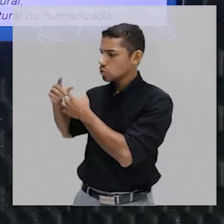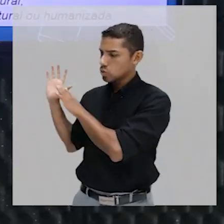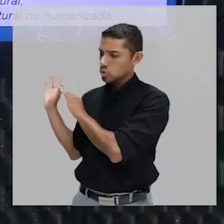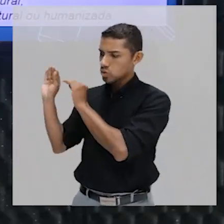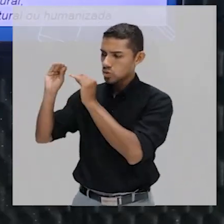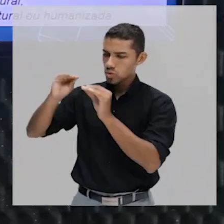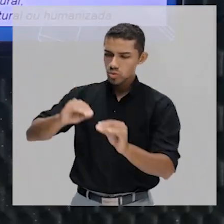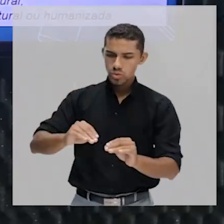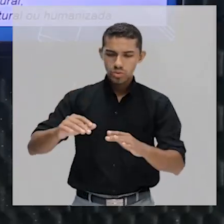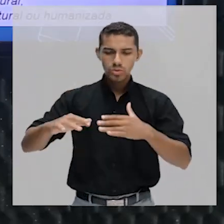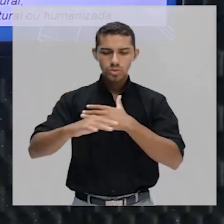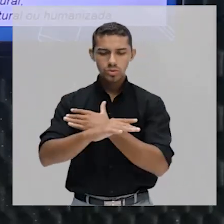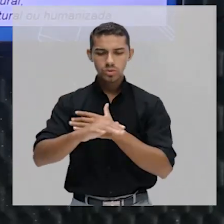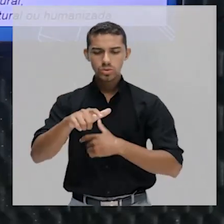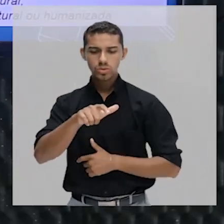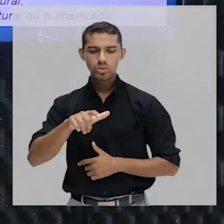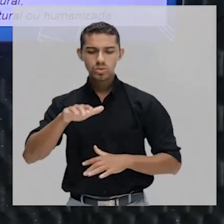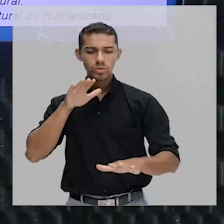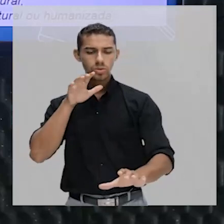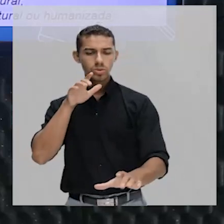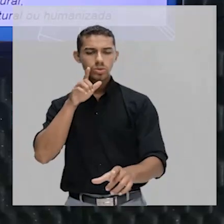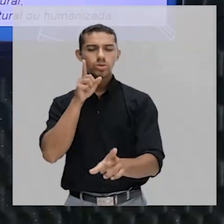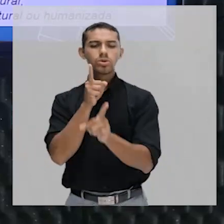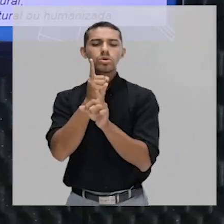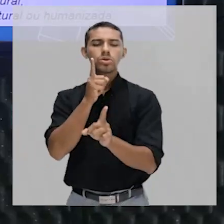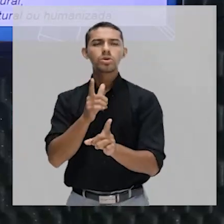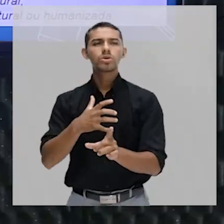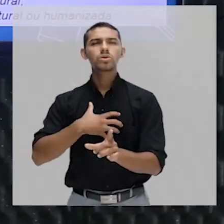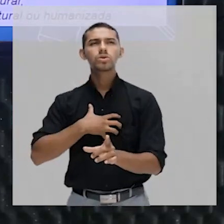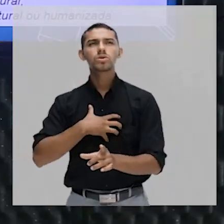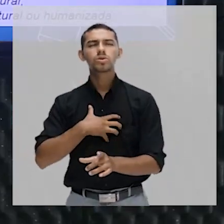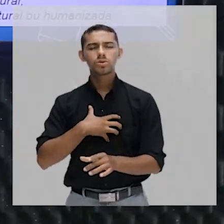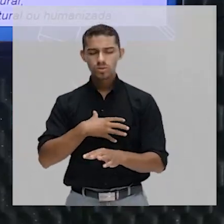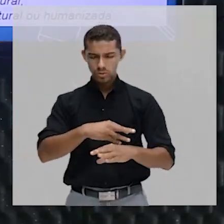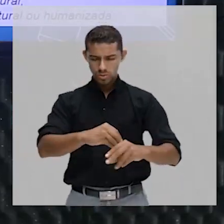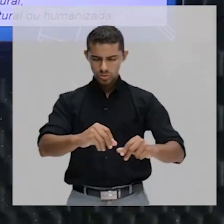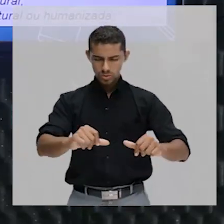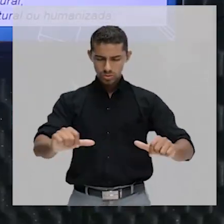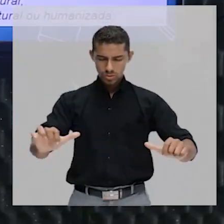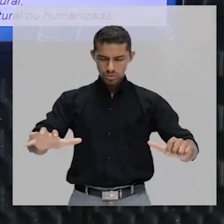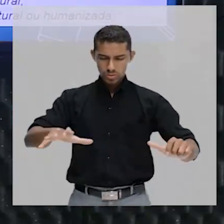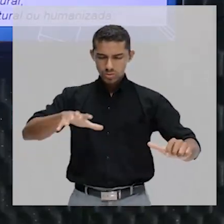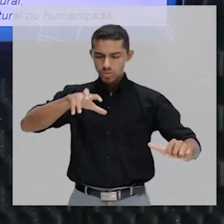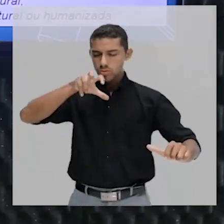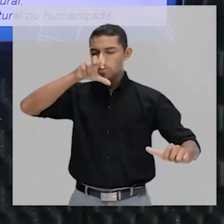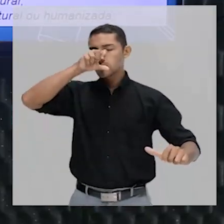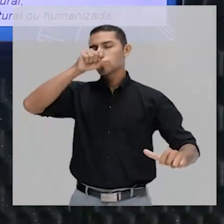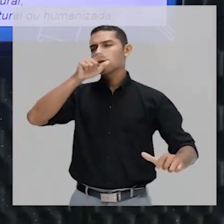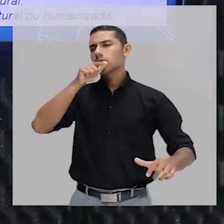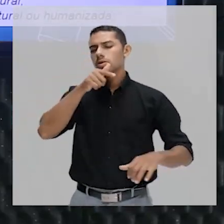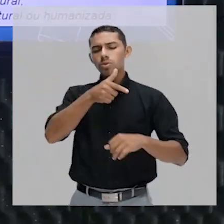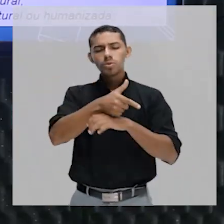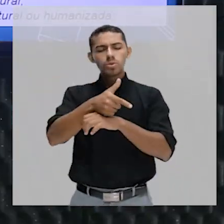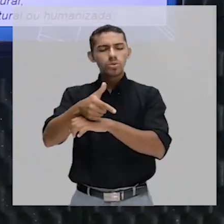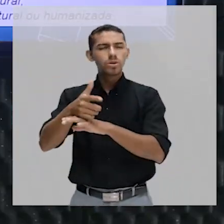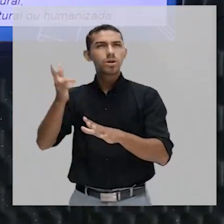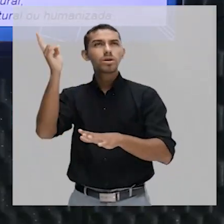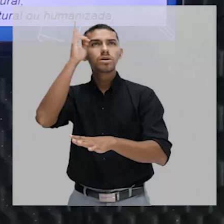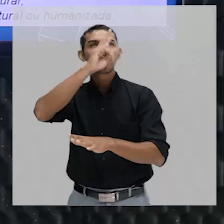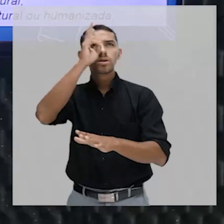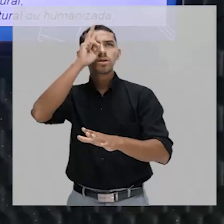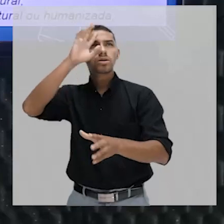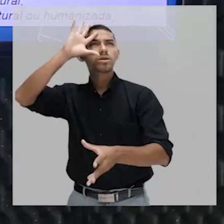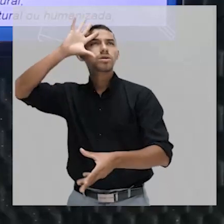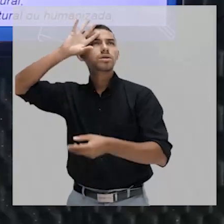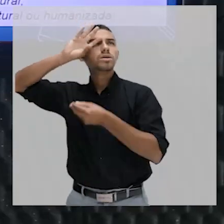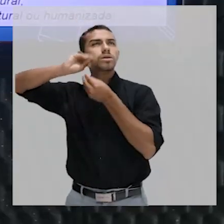às vezes chegam em determinado ambiente, quando sente aquele cheiro de grama molhada, já tem aquela lembrança que vem, isso aqui lembra muito